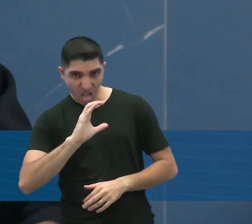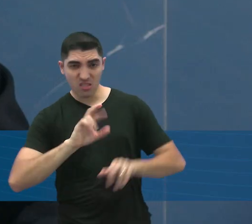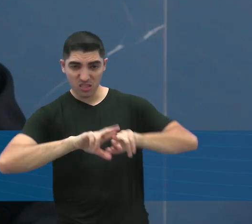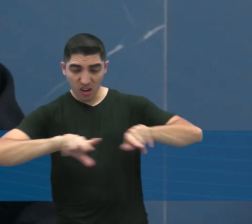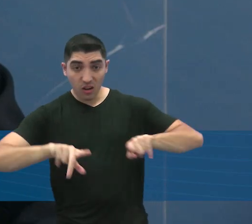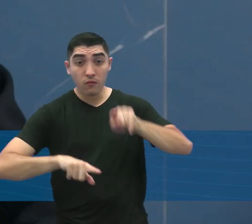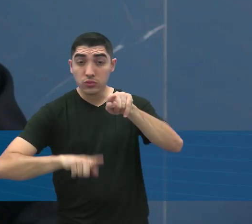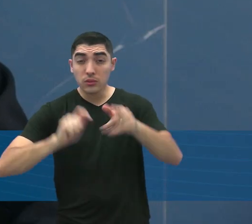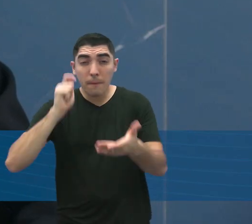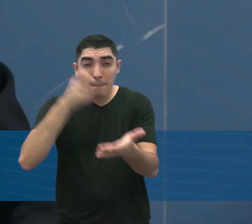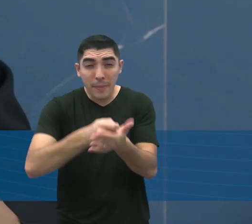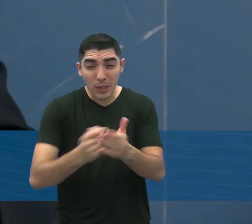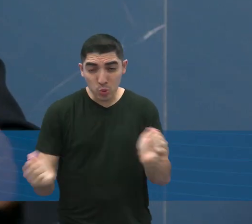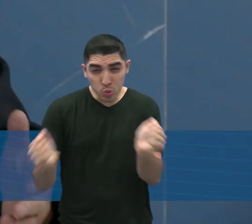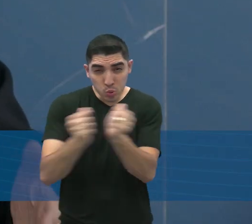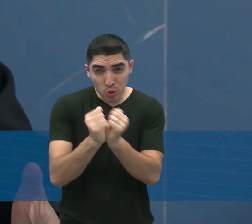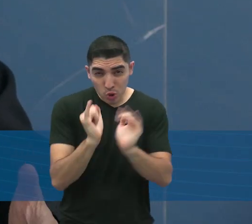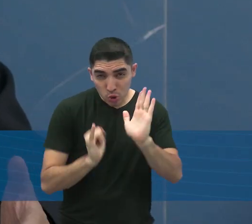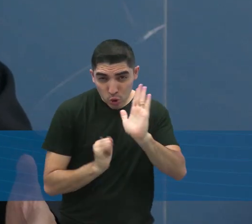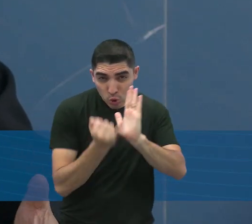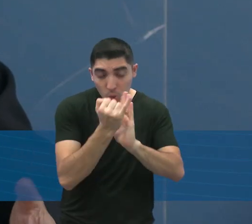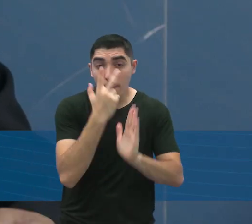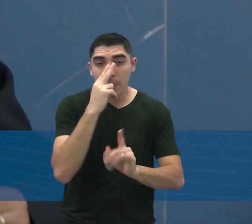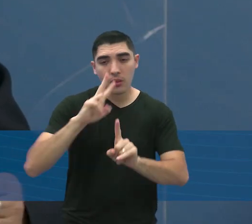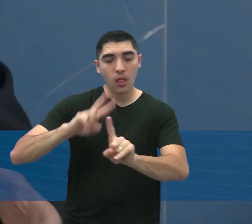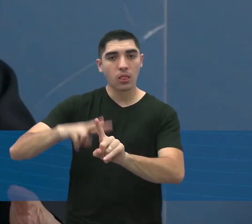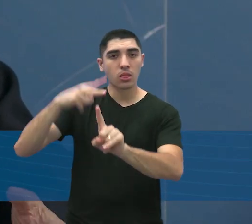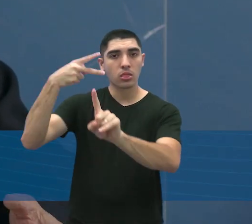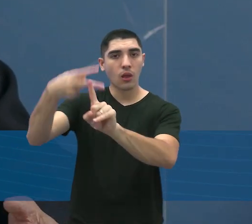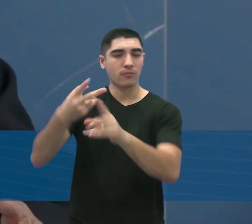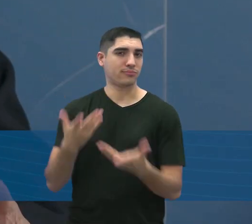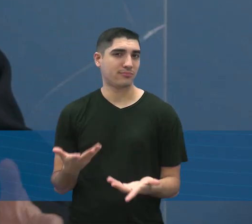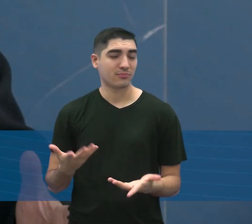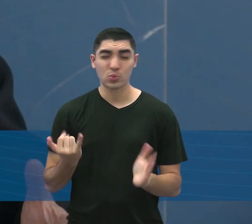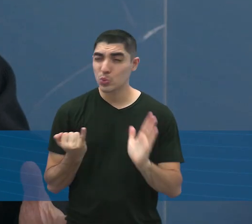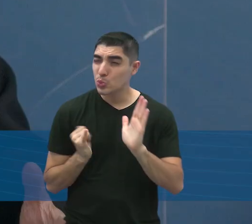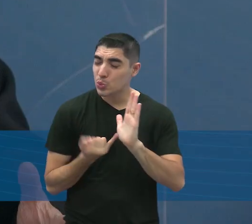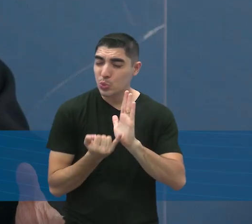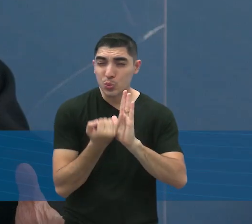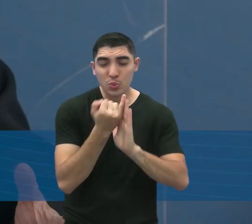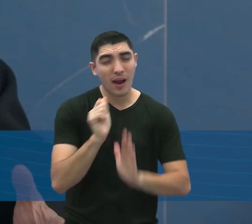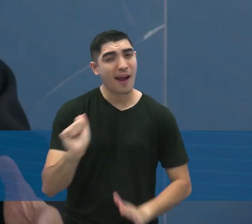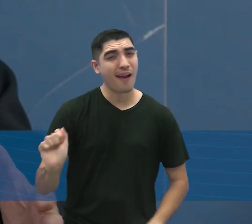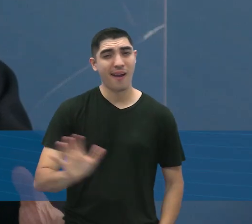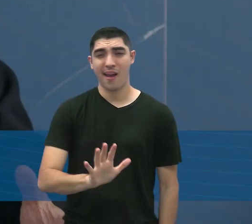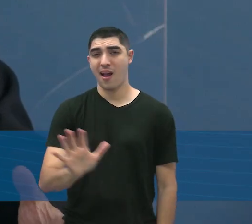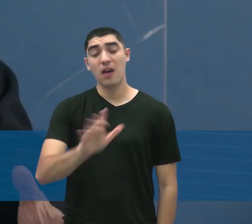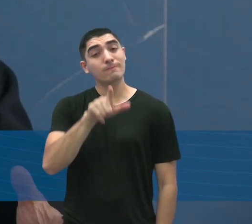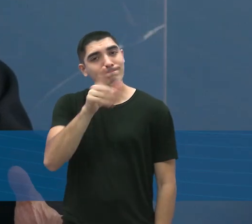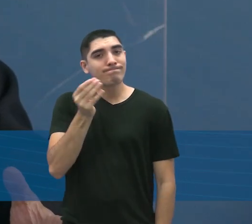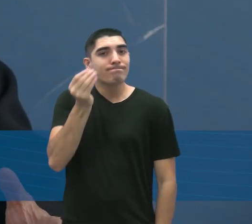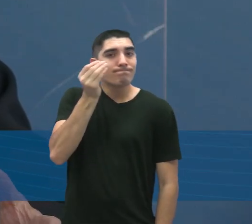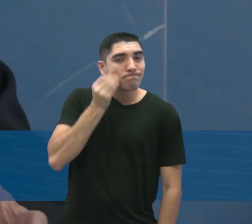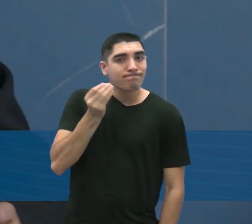daquele produto, né? Então isso é triste, então os juros é muito alto. Então você tem que tentar, da melhor maneira possível,